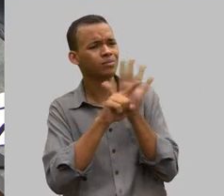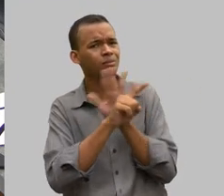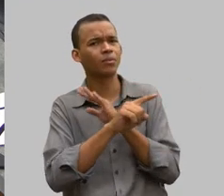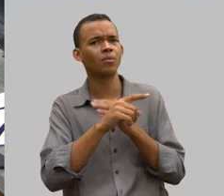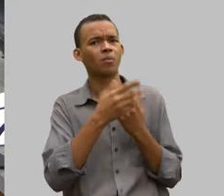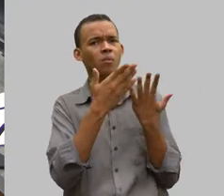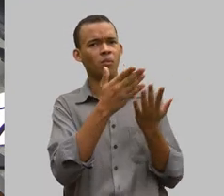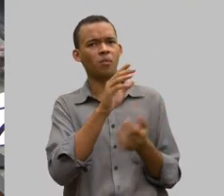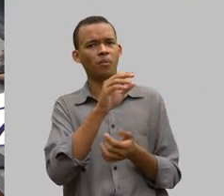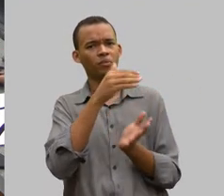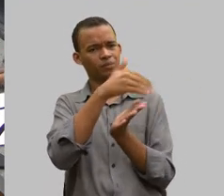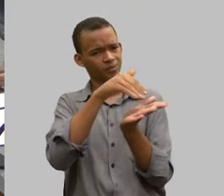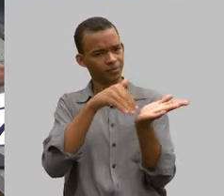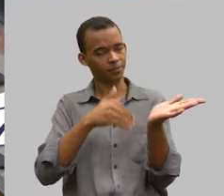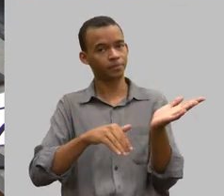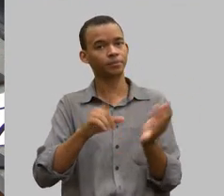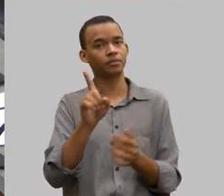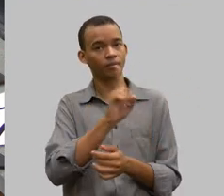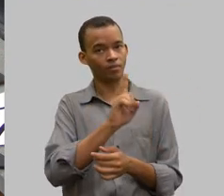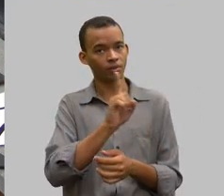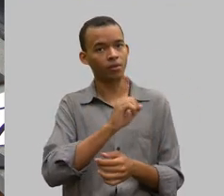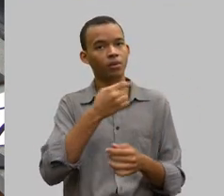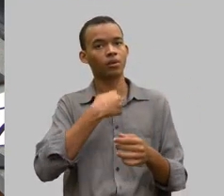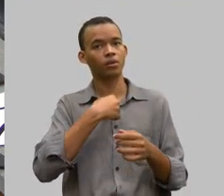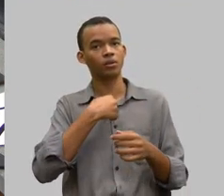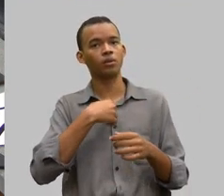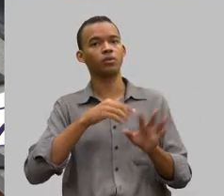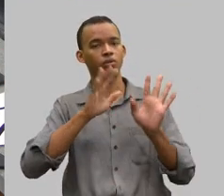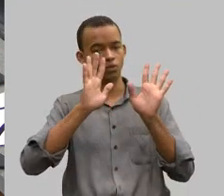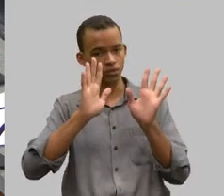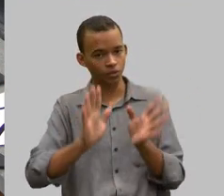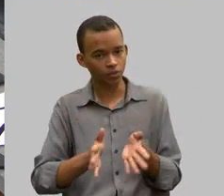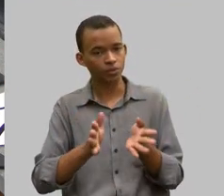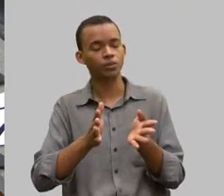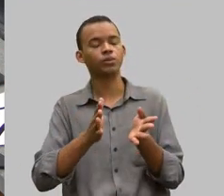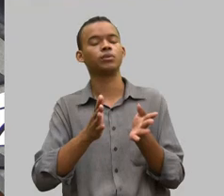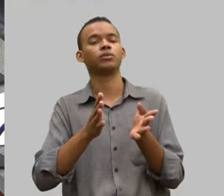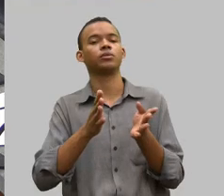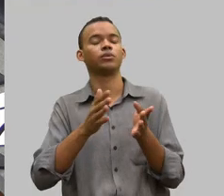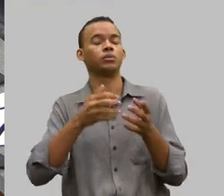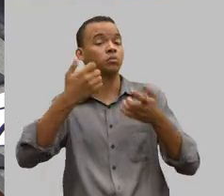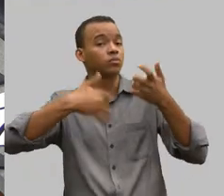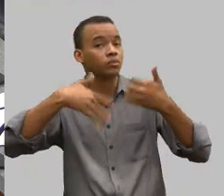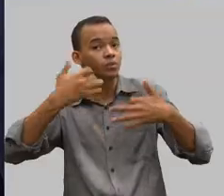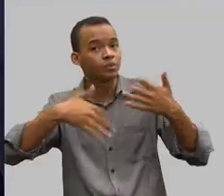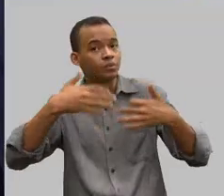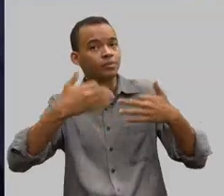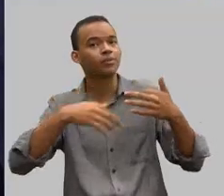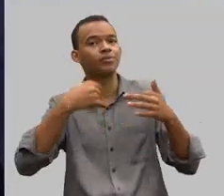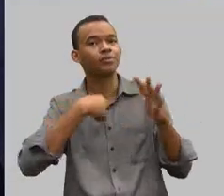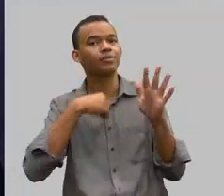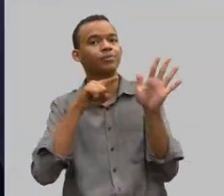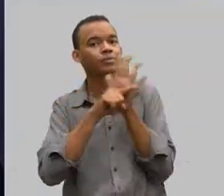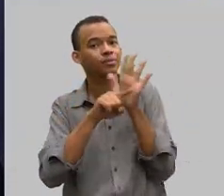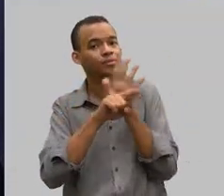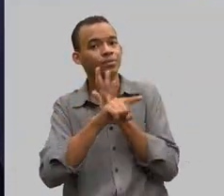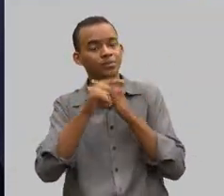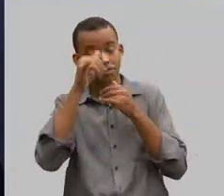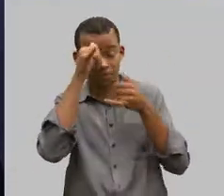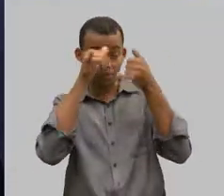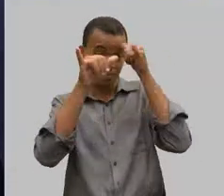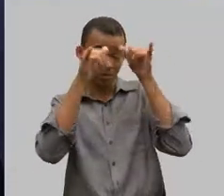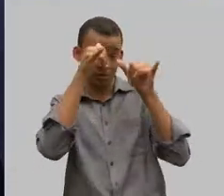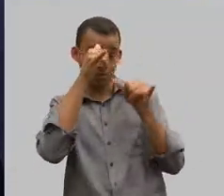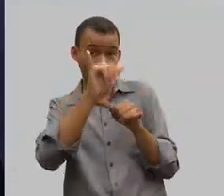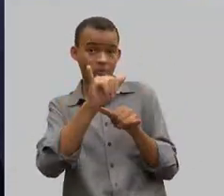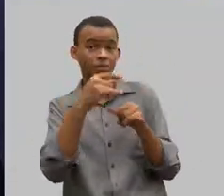secretário eu fiz um posicionamento e eu não tinha perguntas a ele para exatamente evitar isso porque não é